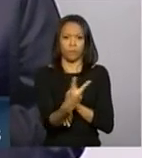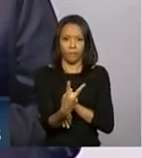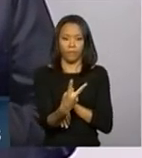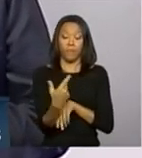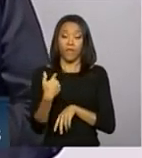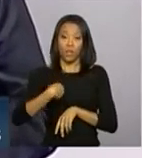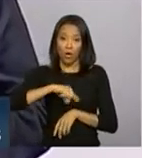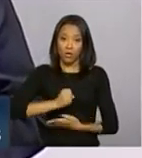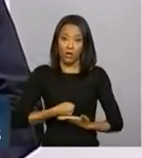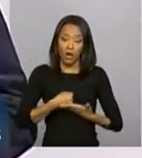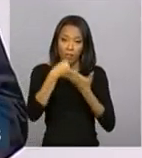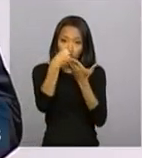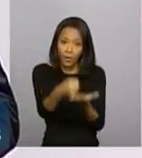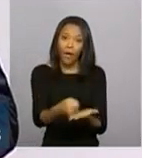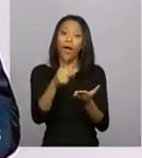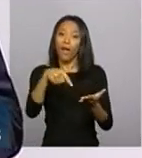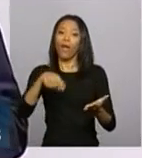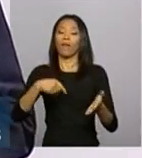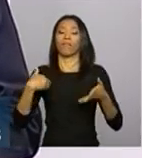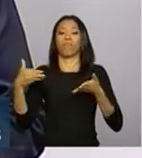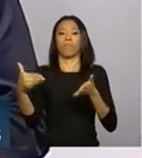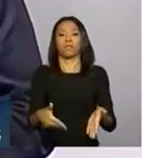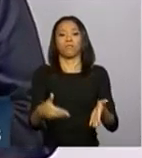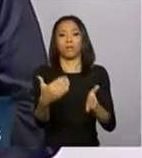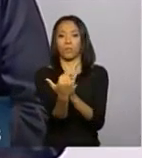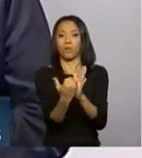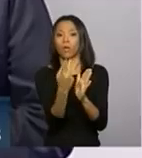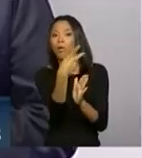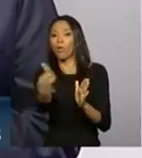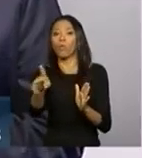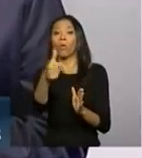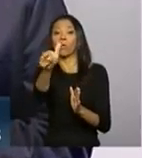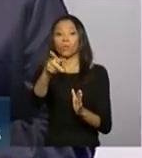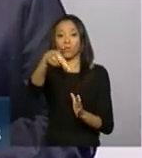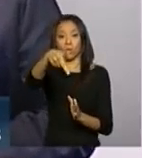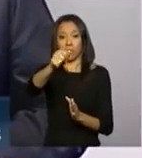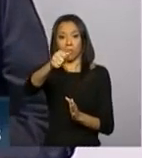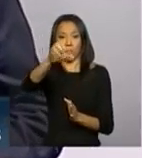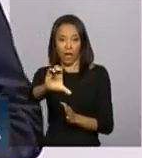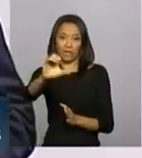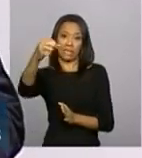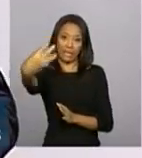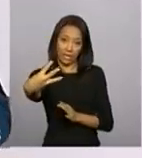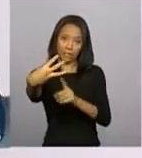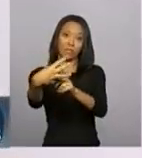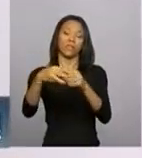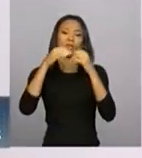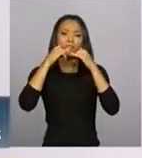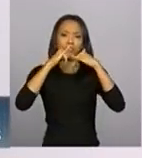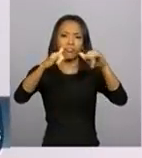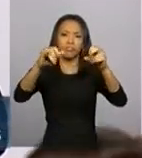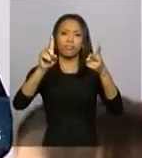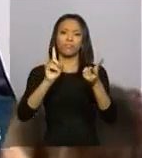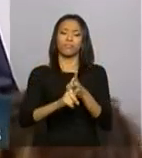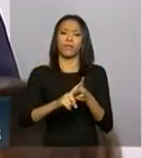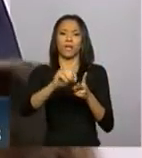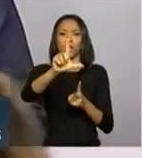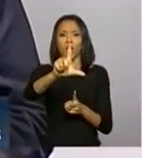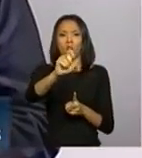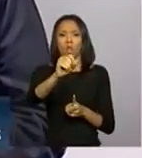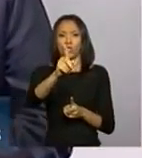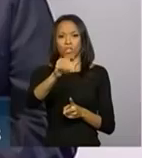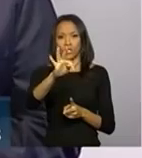é participar ativamente do PAC 3 com investimentos em logística, energia, infraestrutura